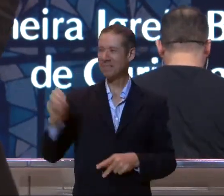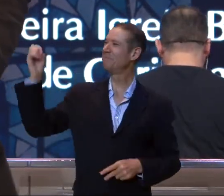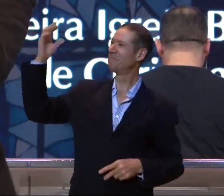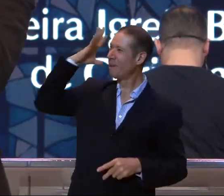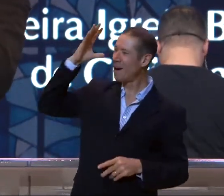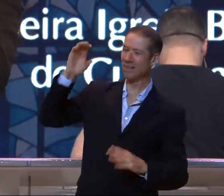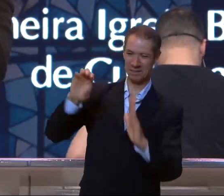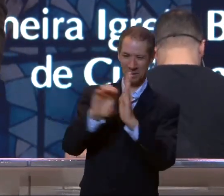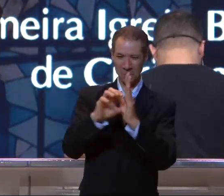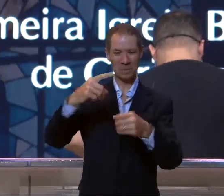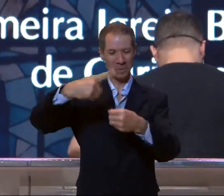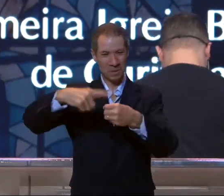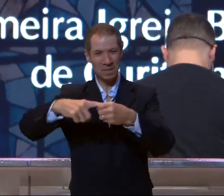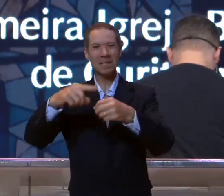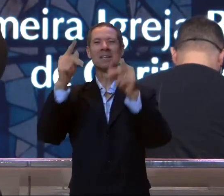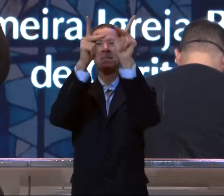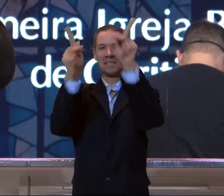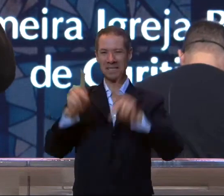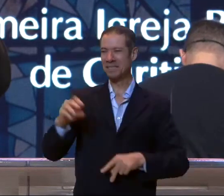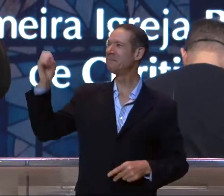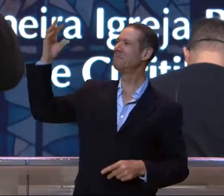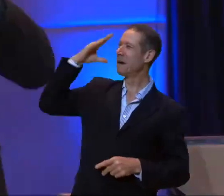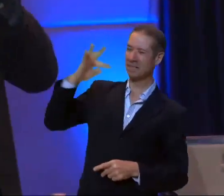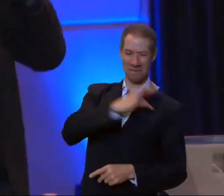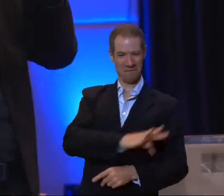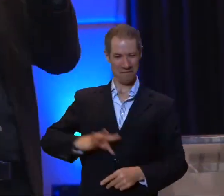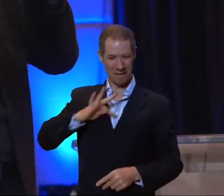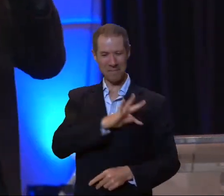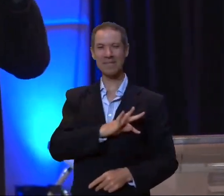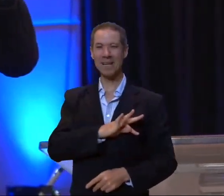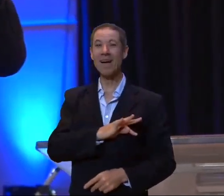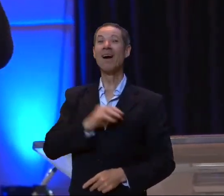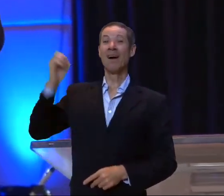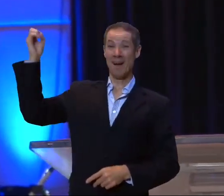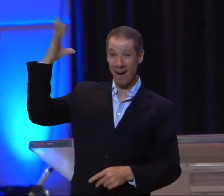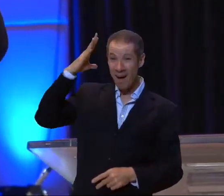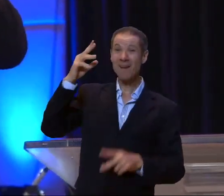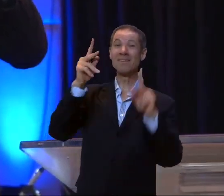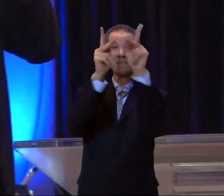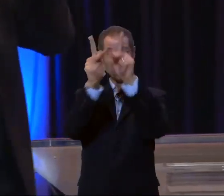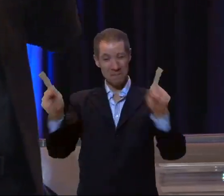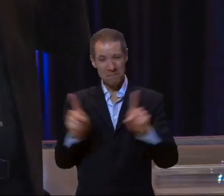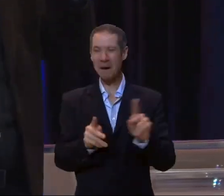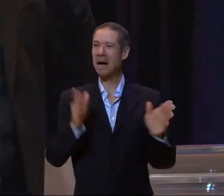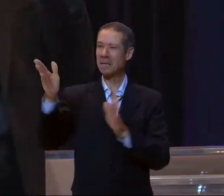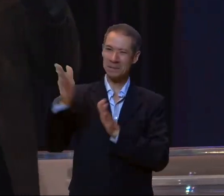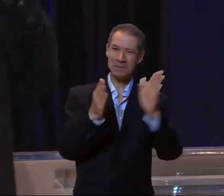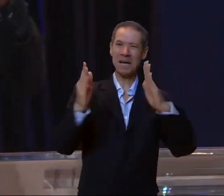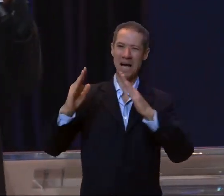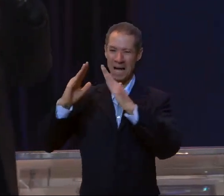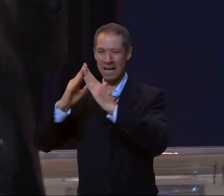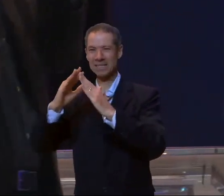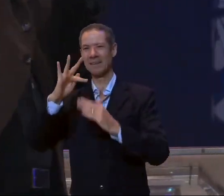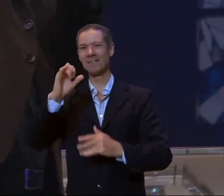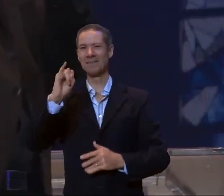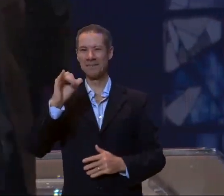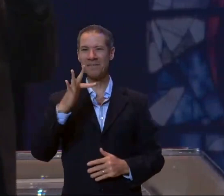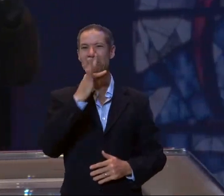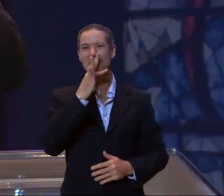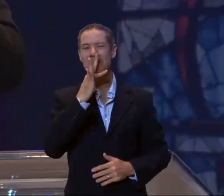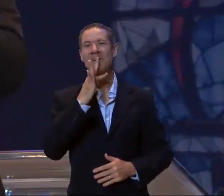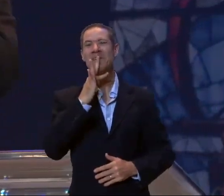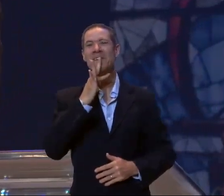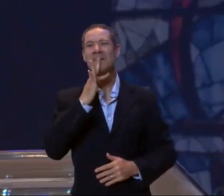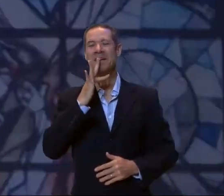estão em Colossenses, graça e paz para os que estão em Filipenses, graça e paz para os que estão na casa de Filemon, graça e paz